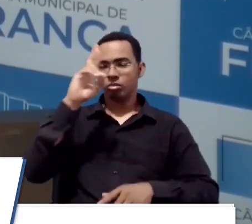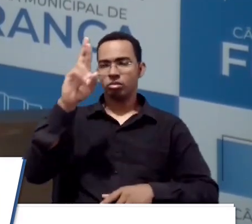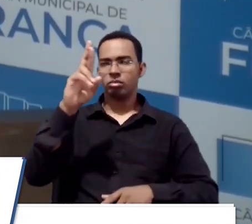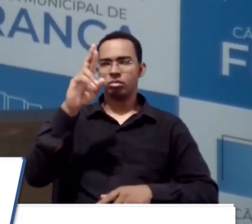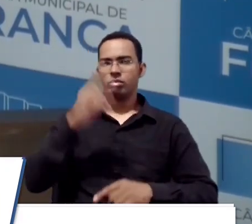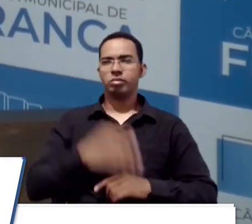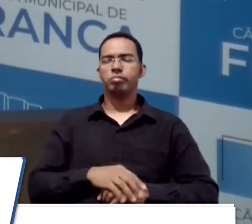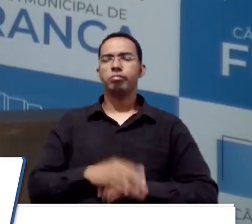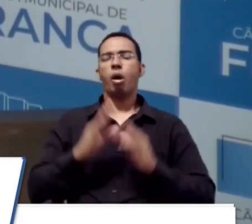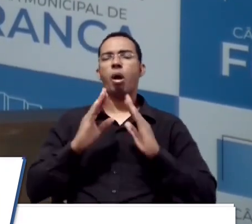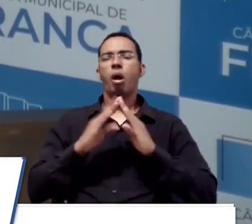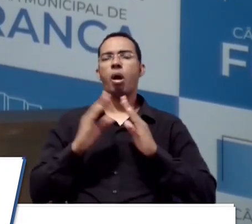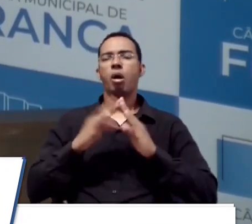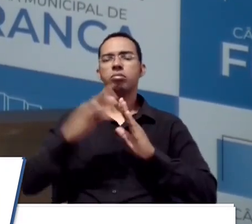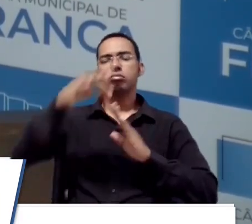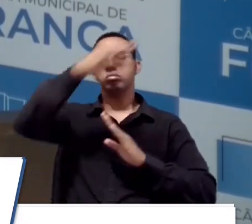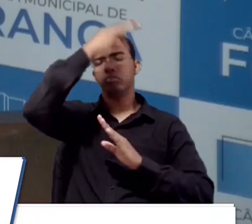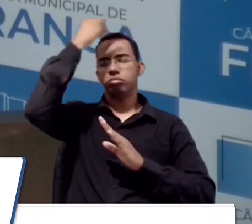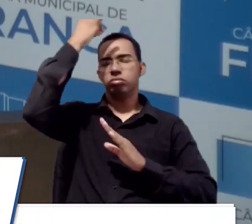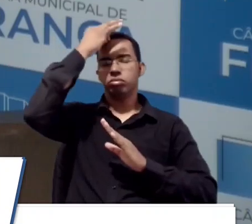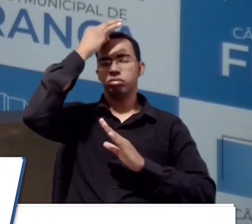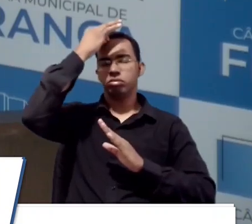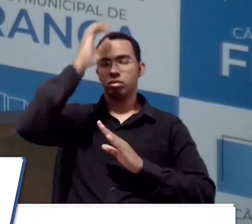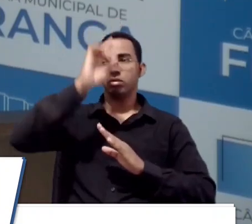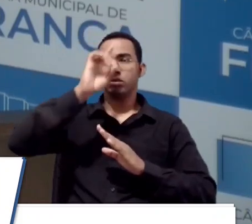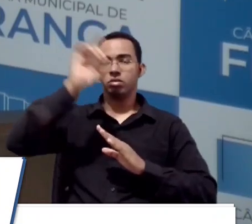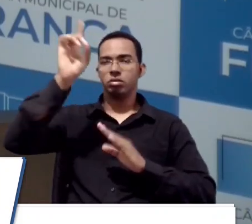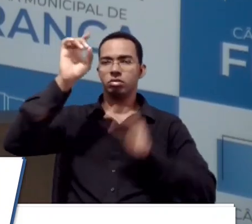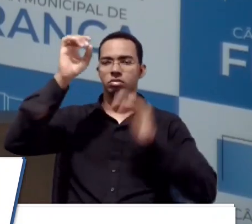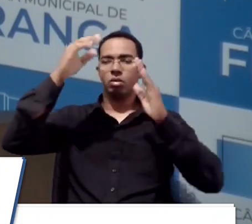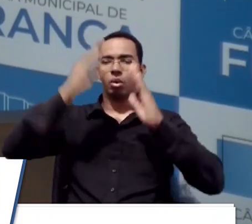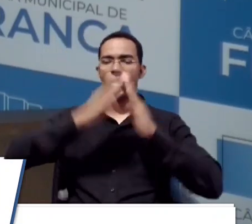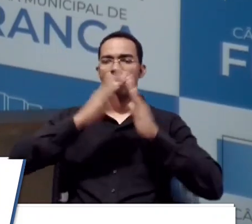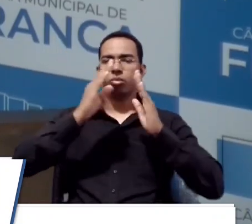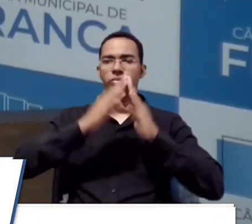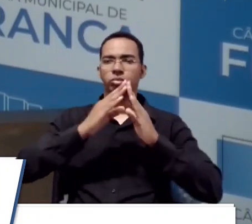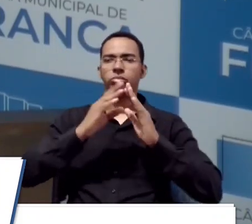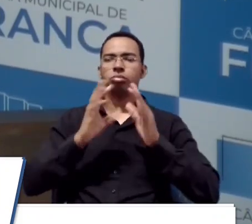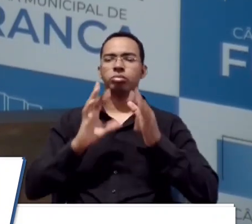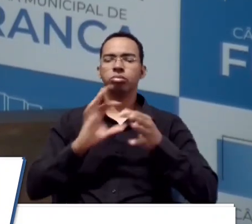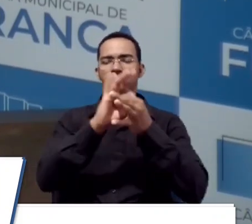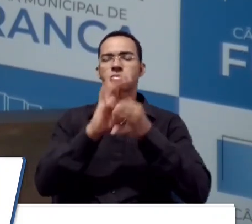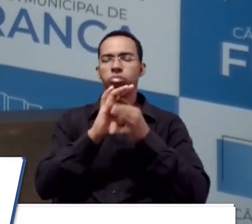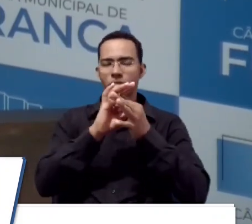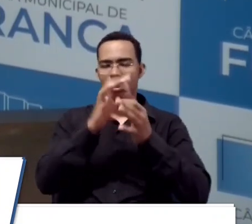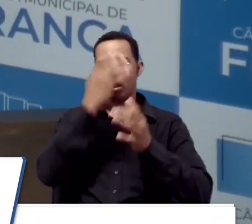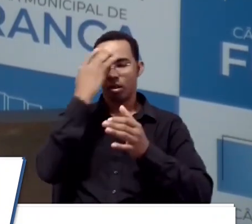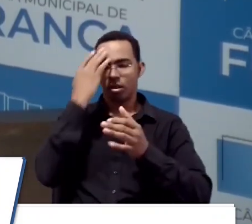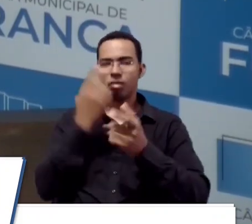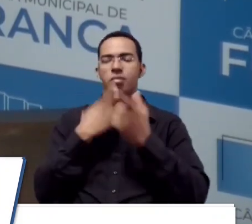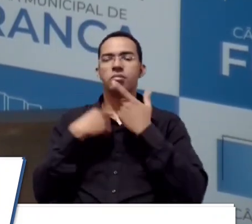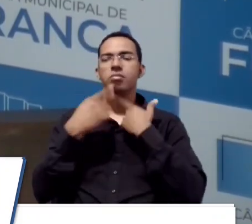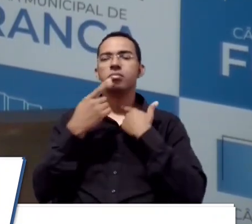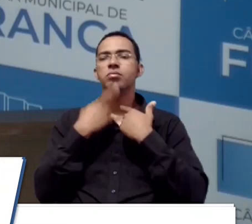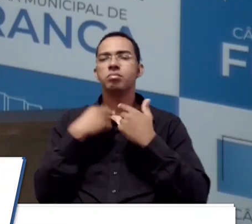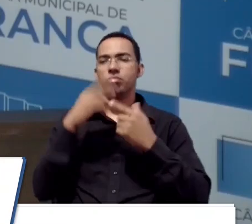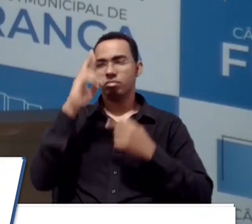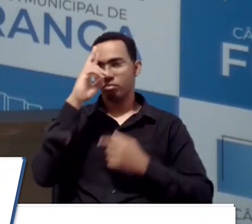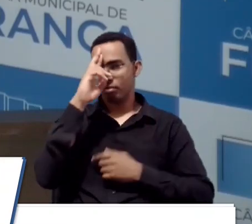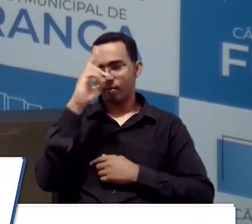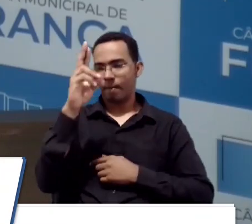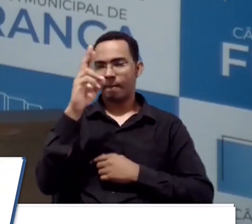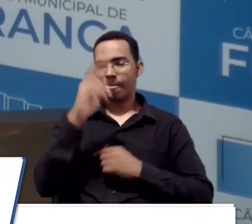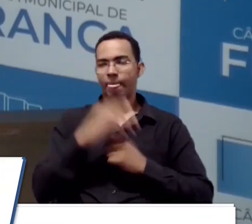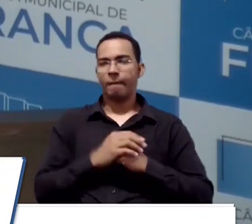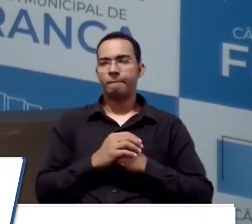uma casa espiritual. Deus habita e mantém comunhão com aqueles que fazem a vontade do Senhor.